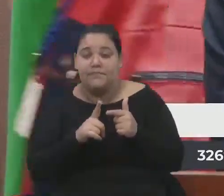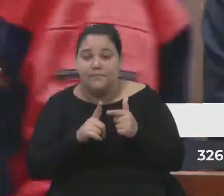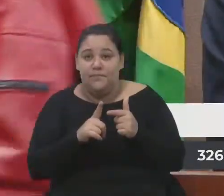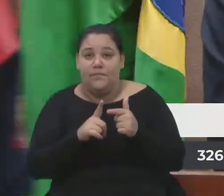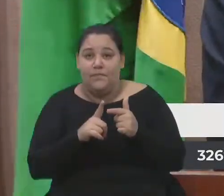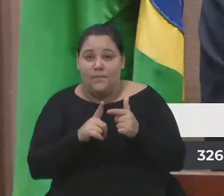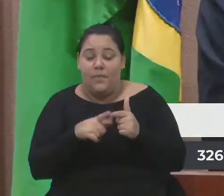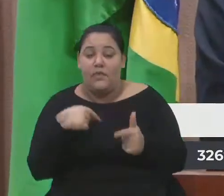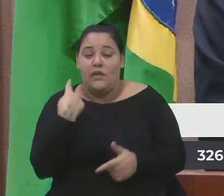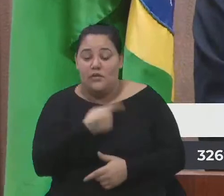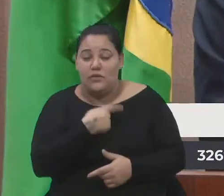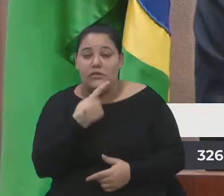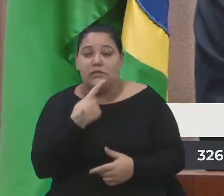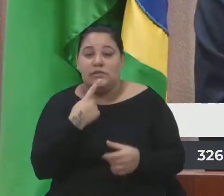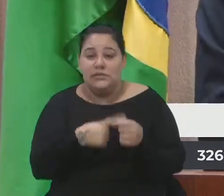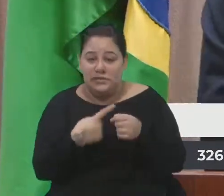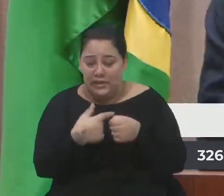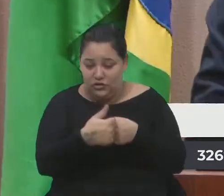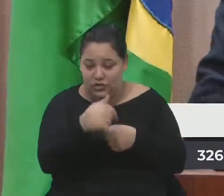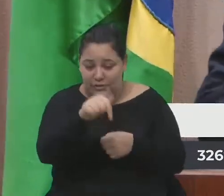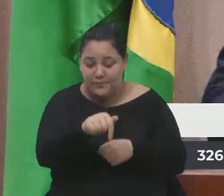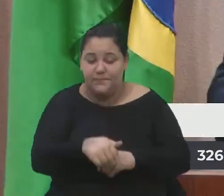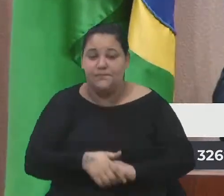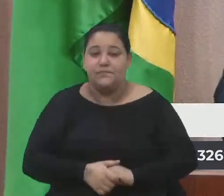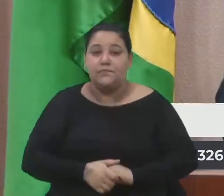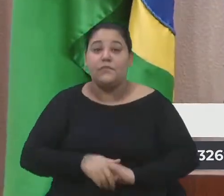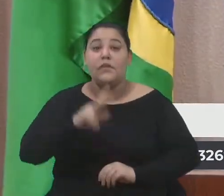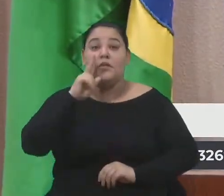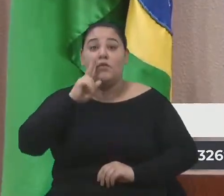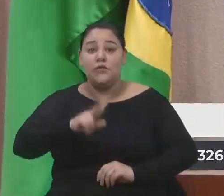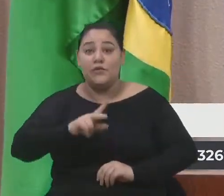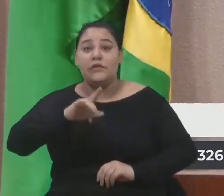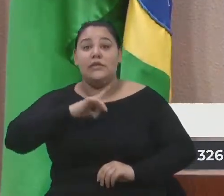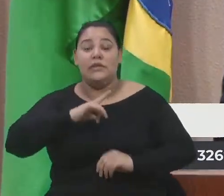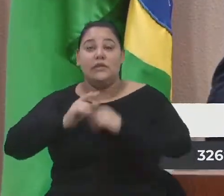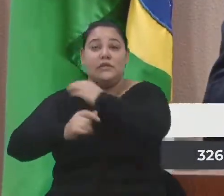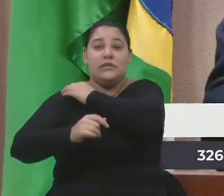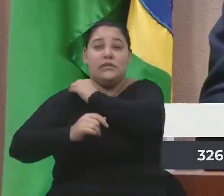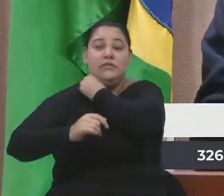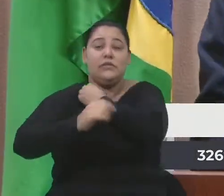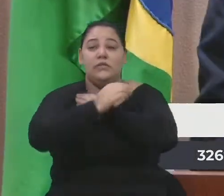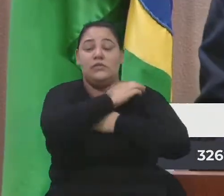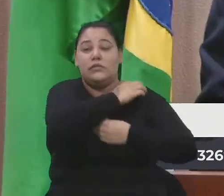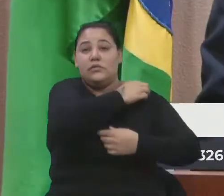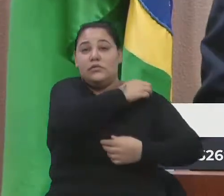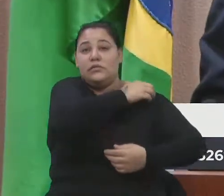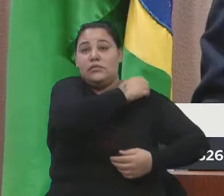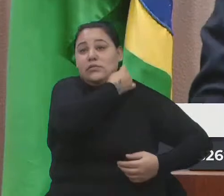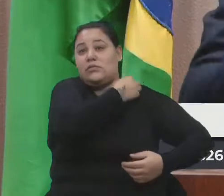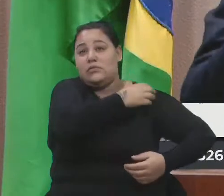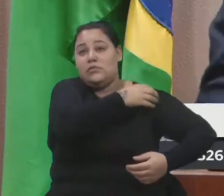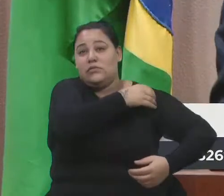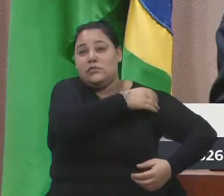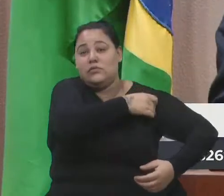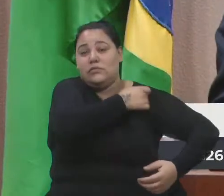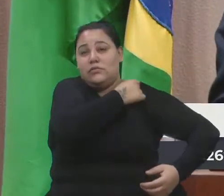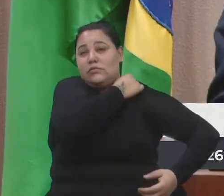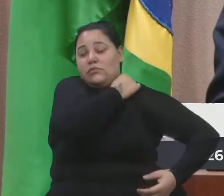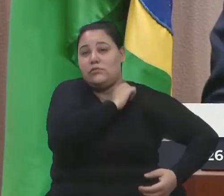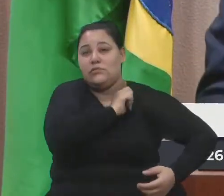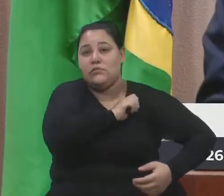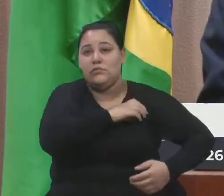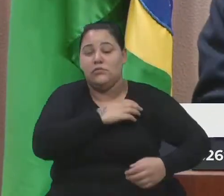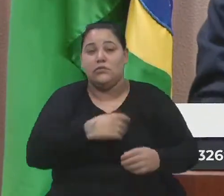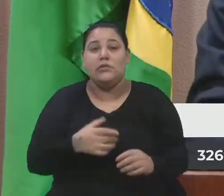um grande problema da nossa cidade. Então, eu vi um grande interesse por parte desses empresários em investir